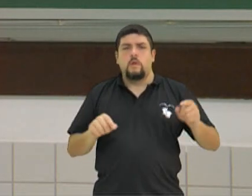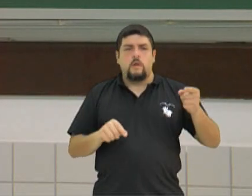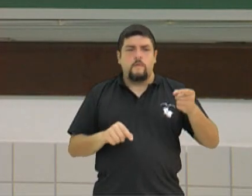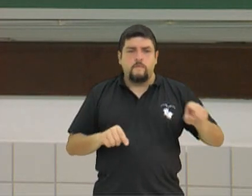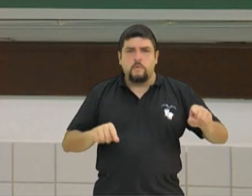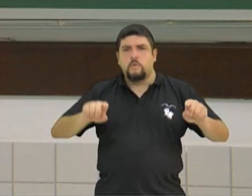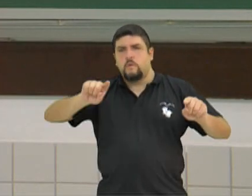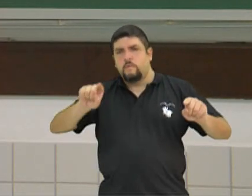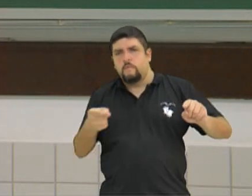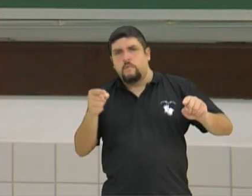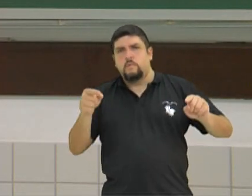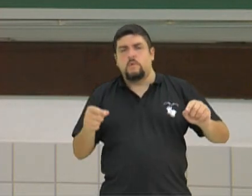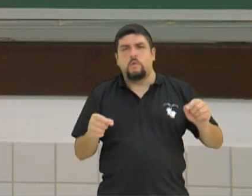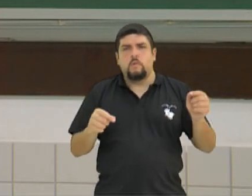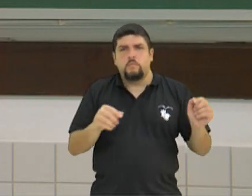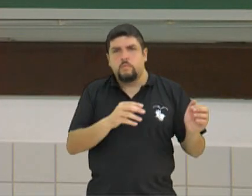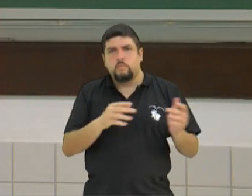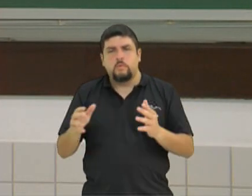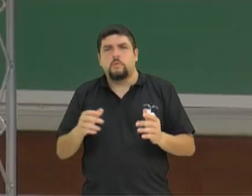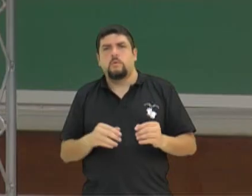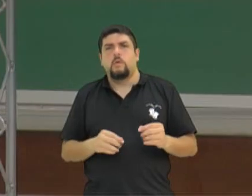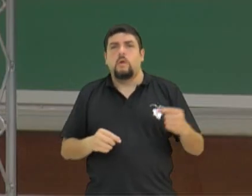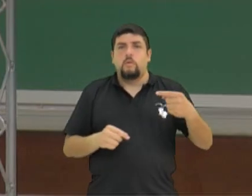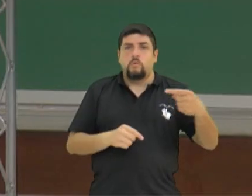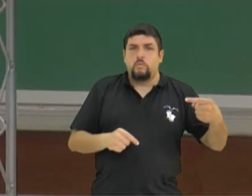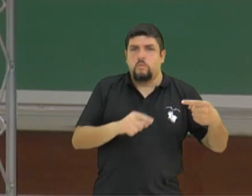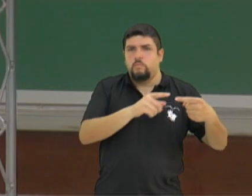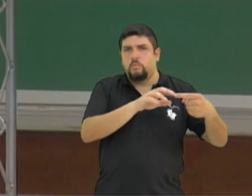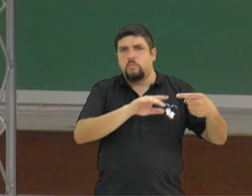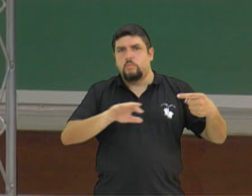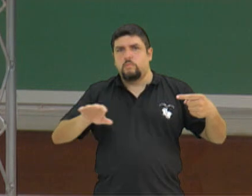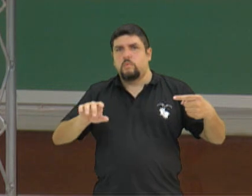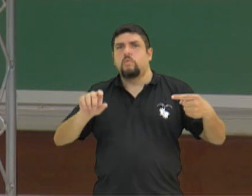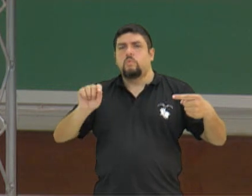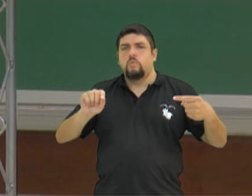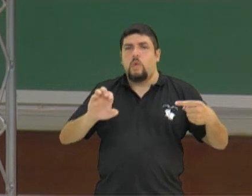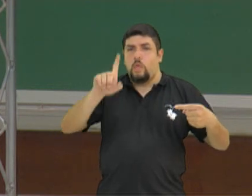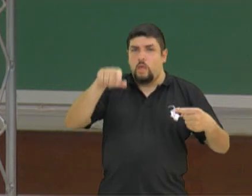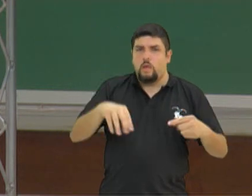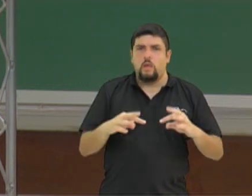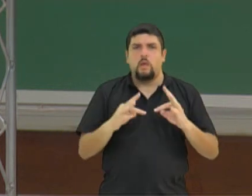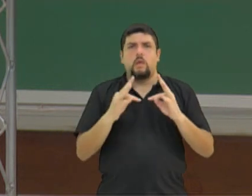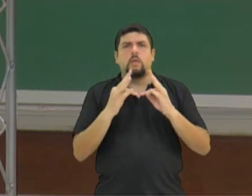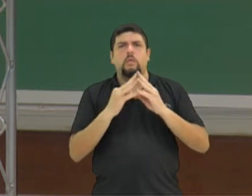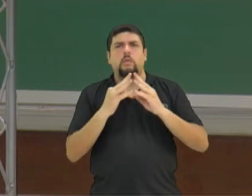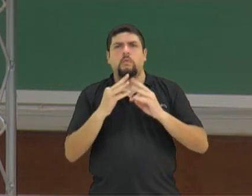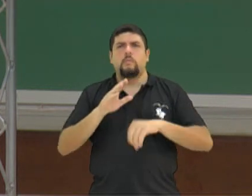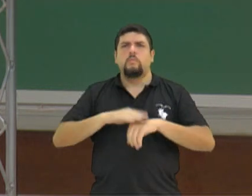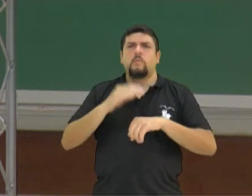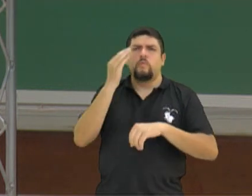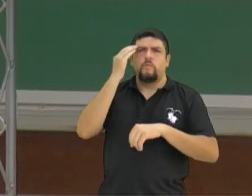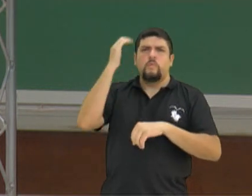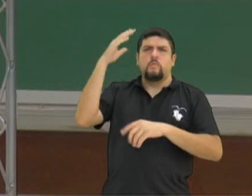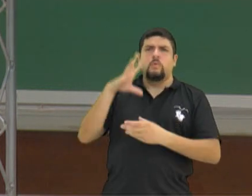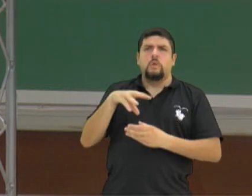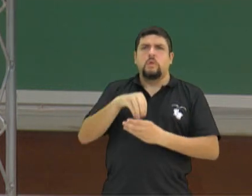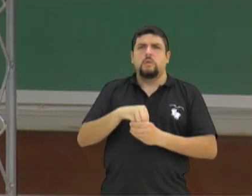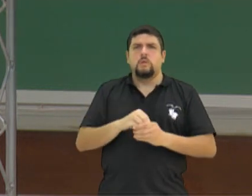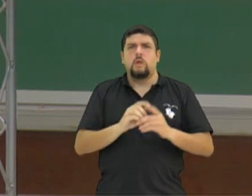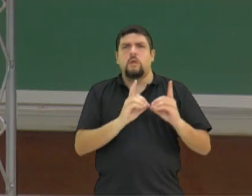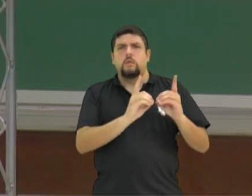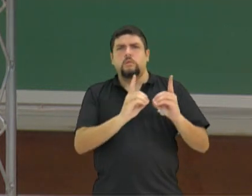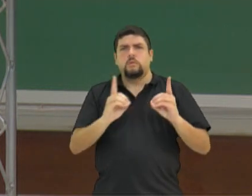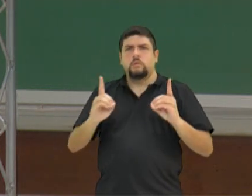às divindades gregas, né, se referindo ao oráculo de Delfos, certo? Então, por considerar necessário dar